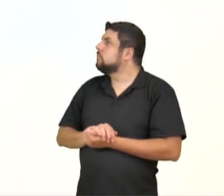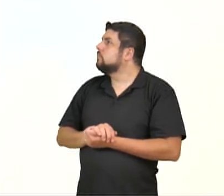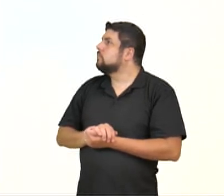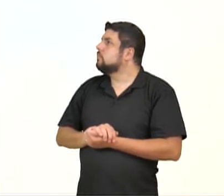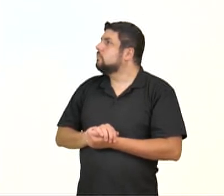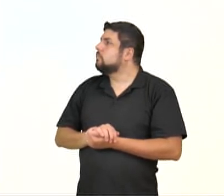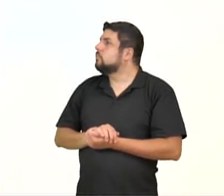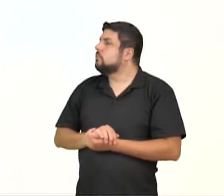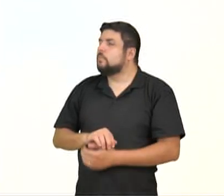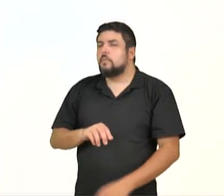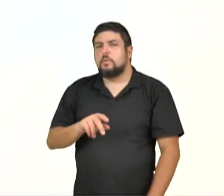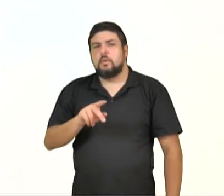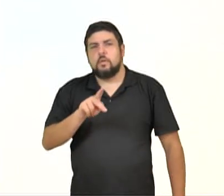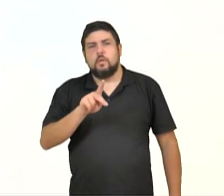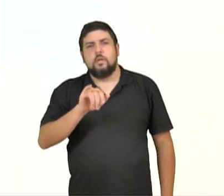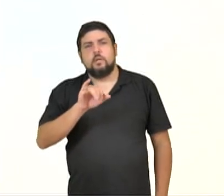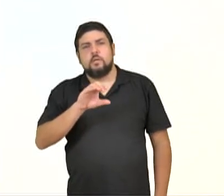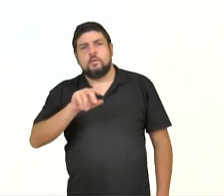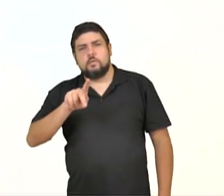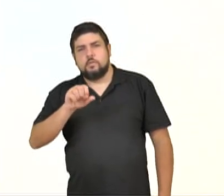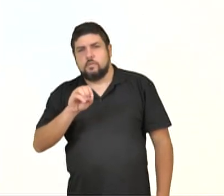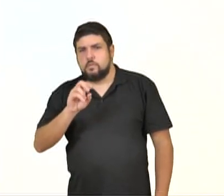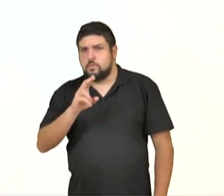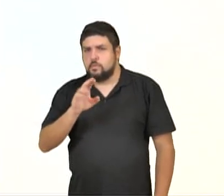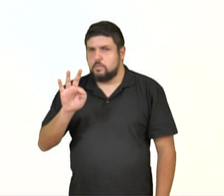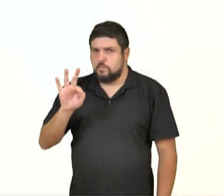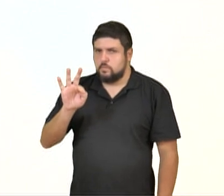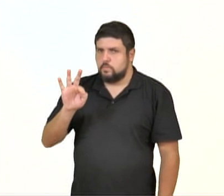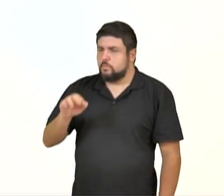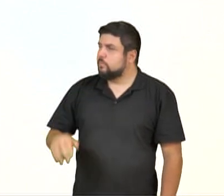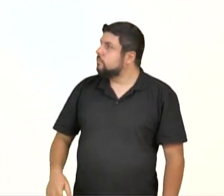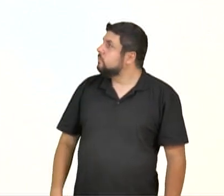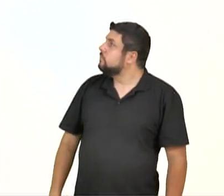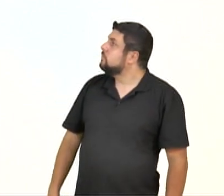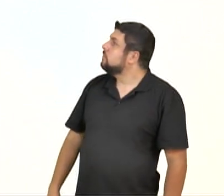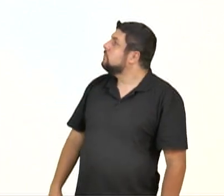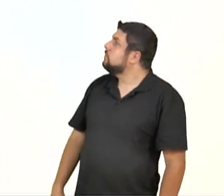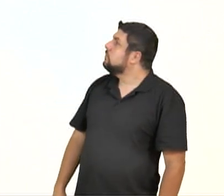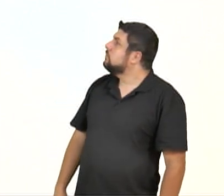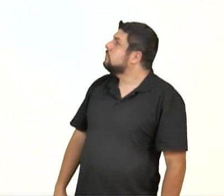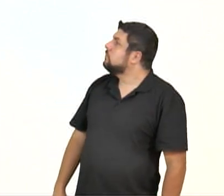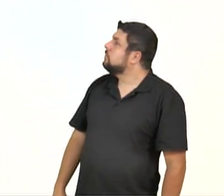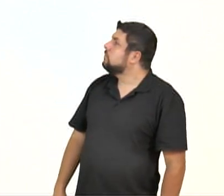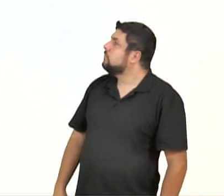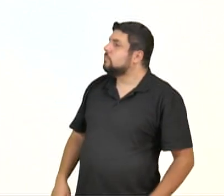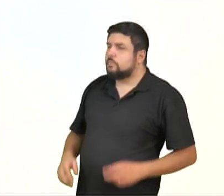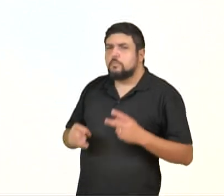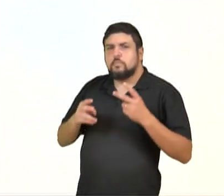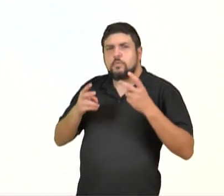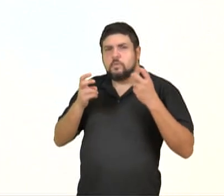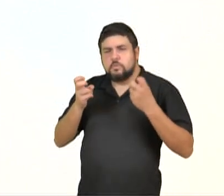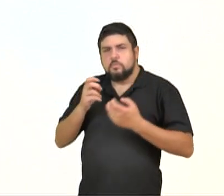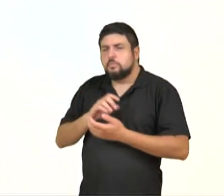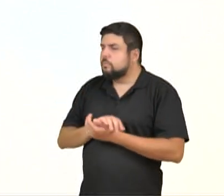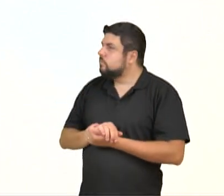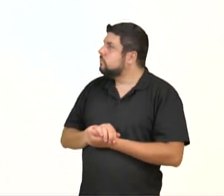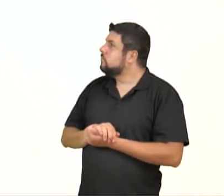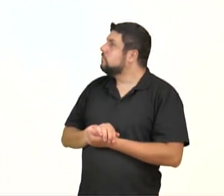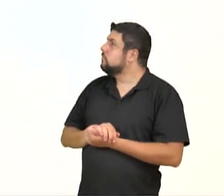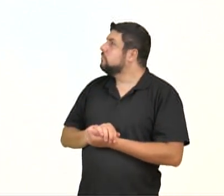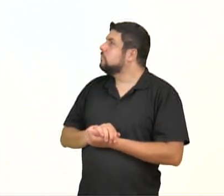Kick out, que é essa manobra em que ele vem e solta da prancha para ter uma